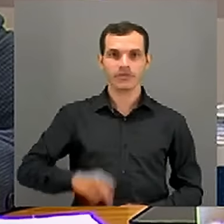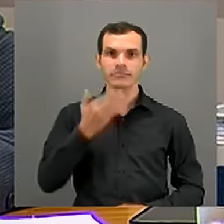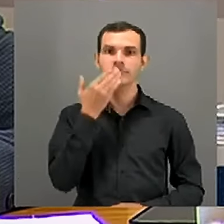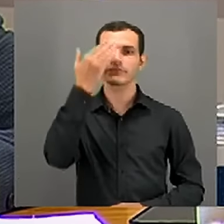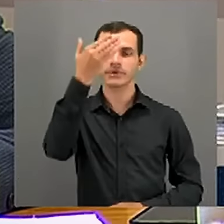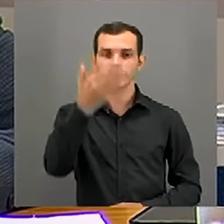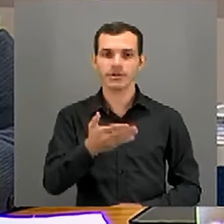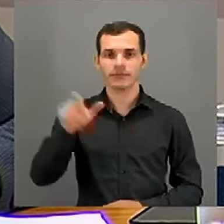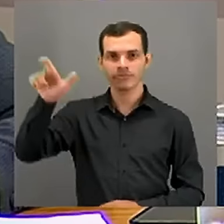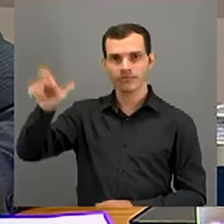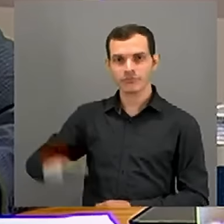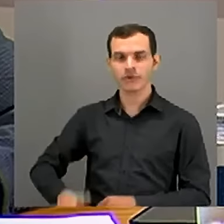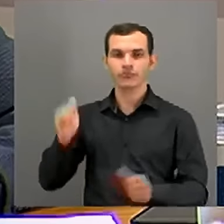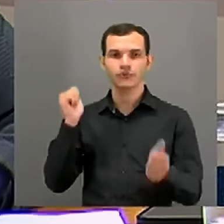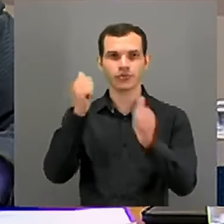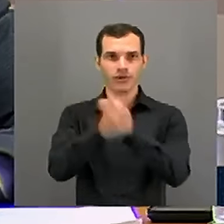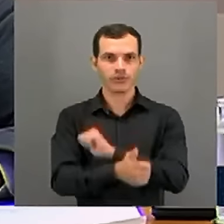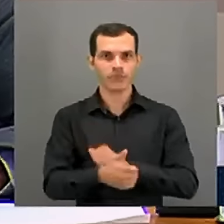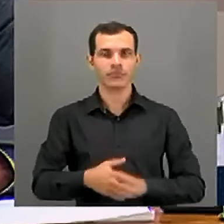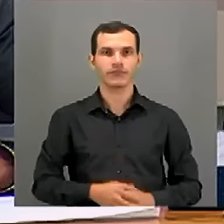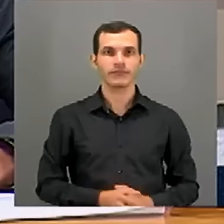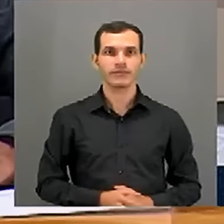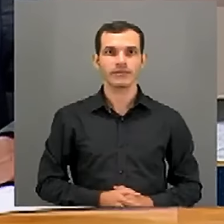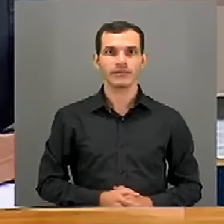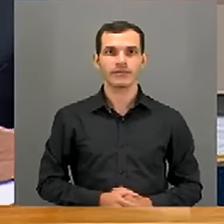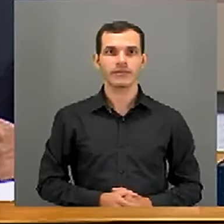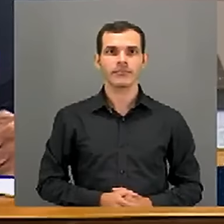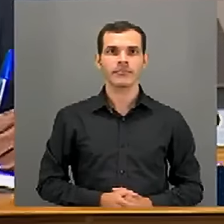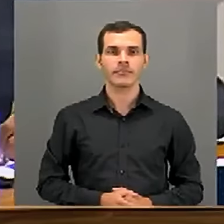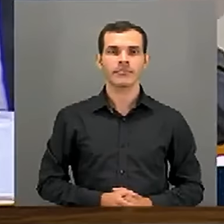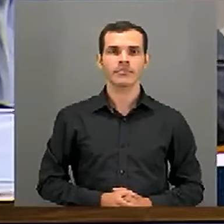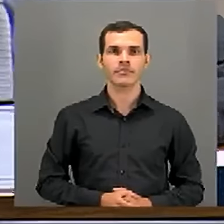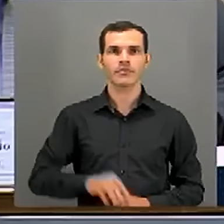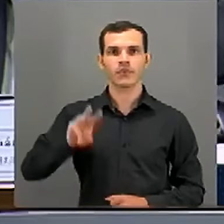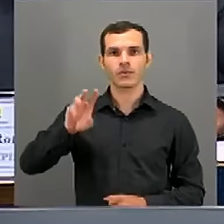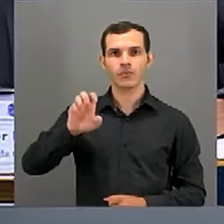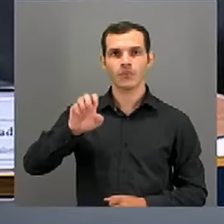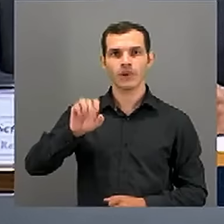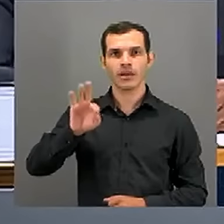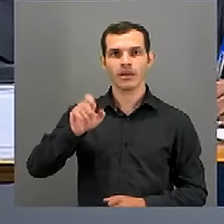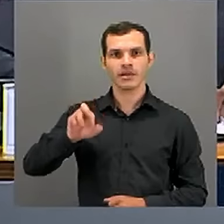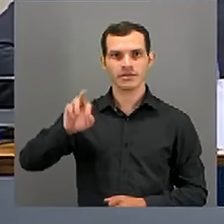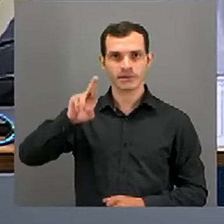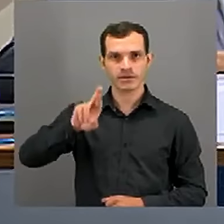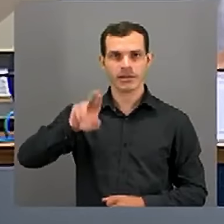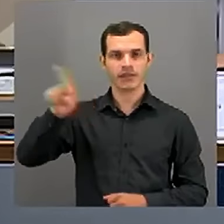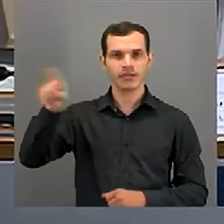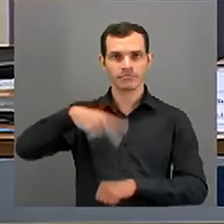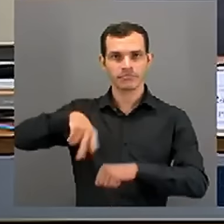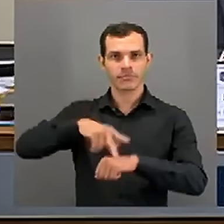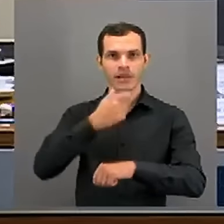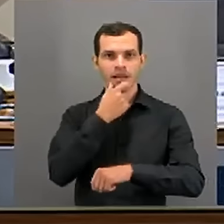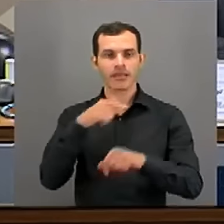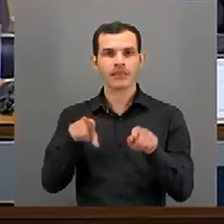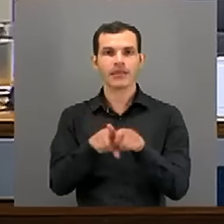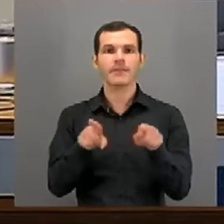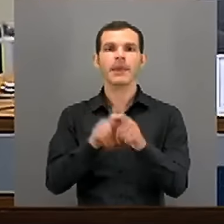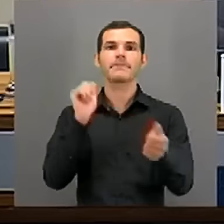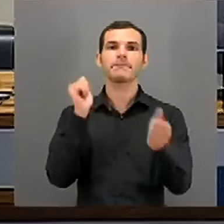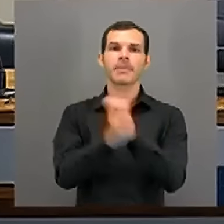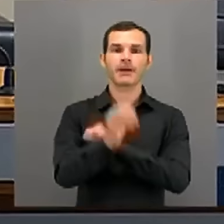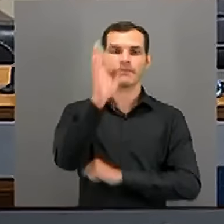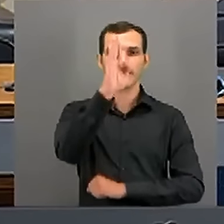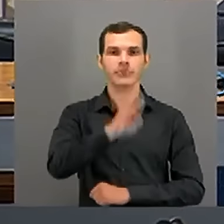do jogador Lucas Paquetá, do West Ham da Inglaterra e da seleção brasileira, no intuito